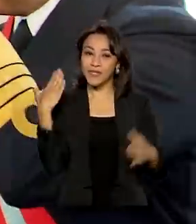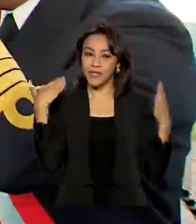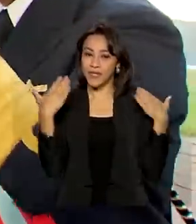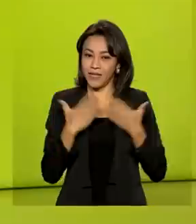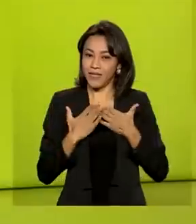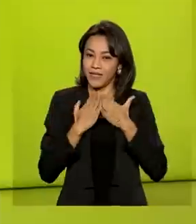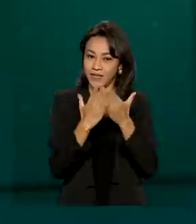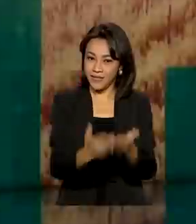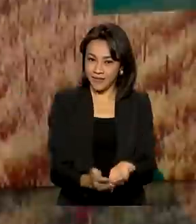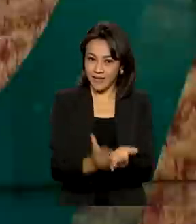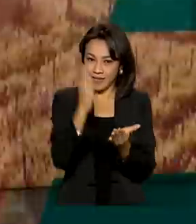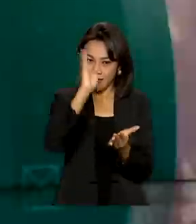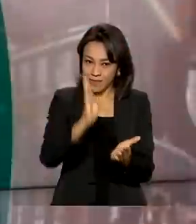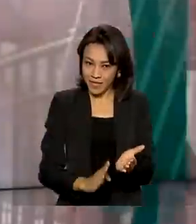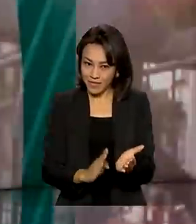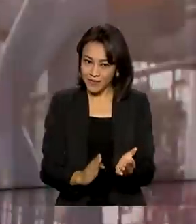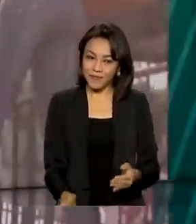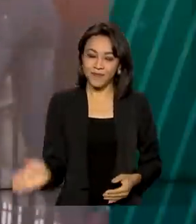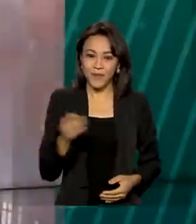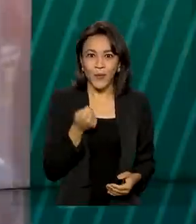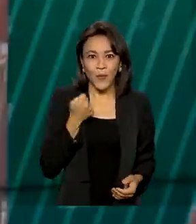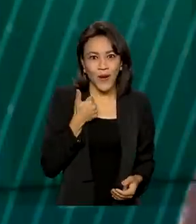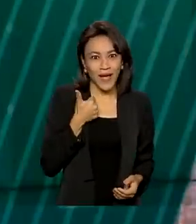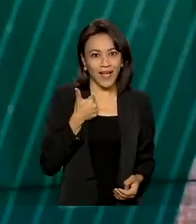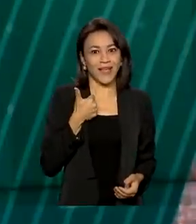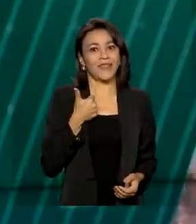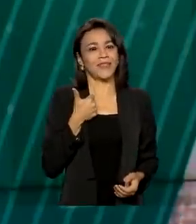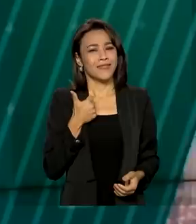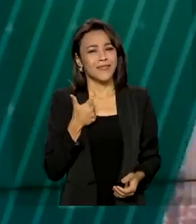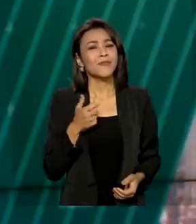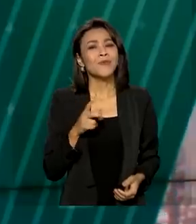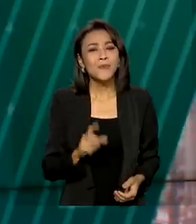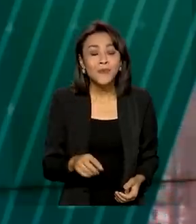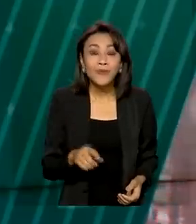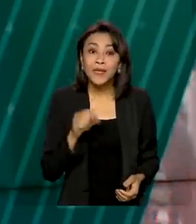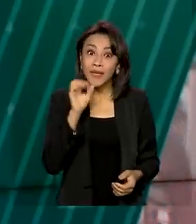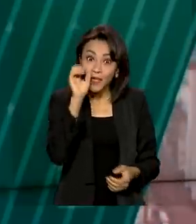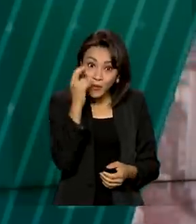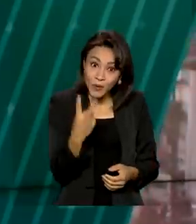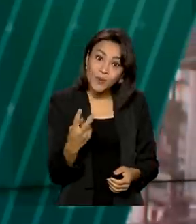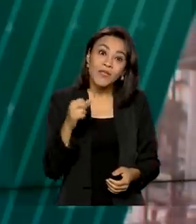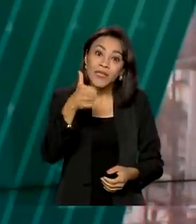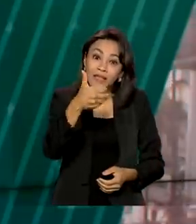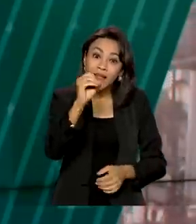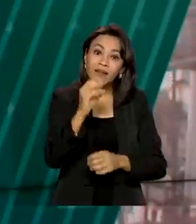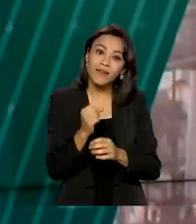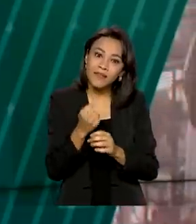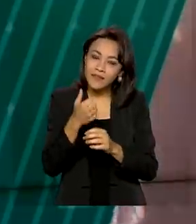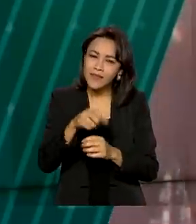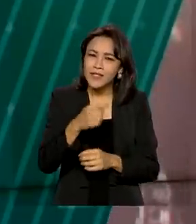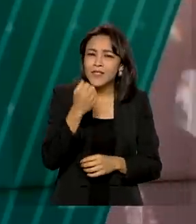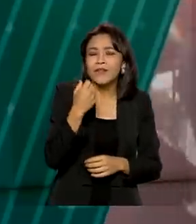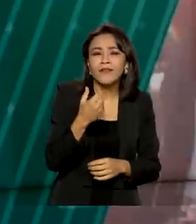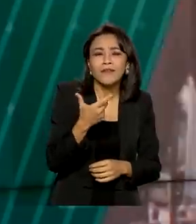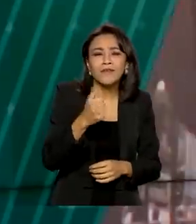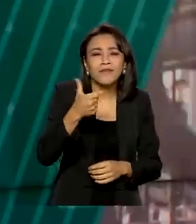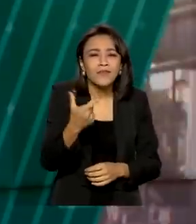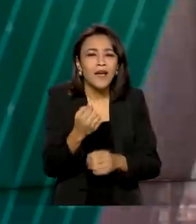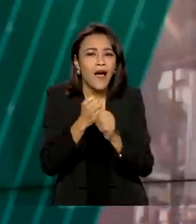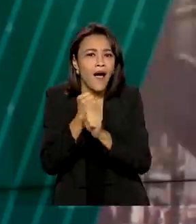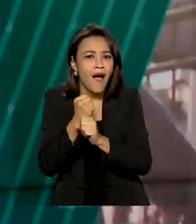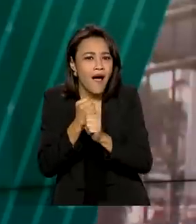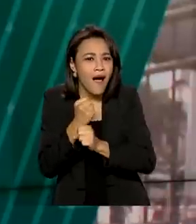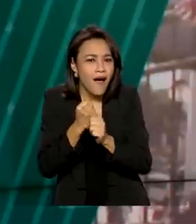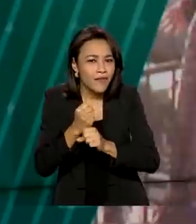Brasileira. Tá quase. Depois de duas décadas extintas aqui no Brasil, amanhã algumas